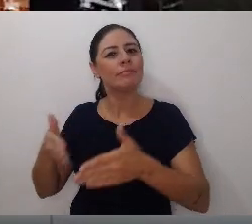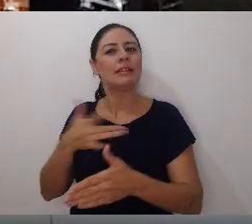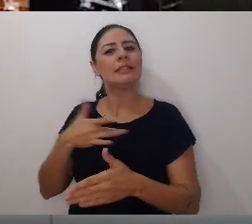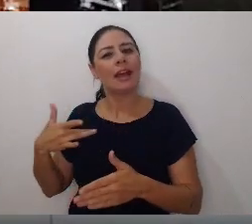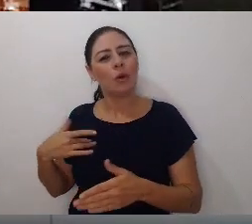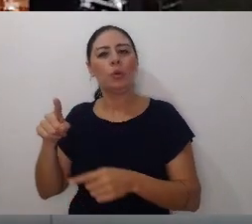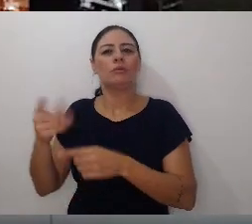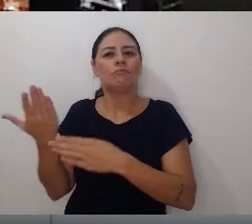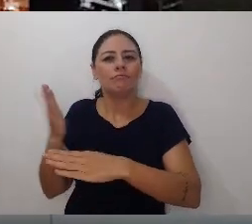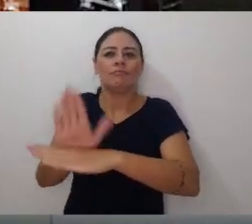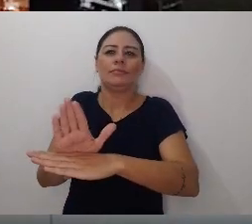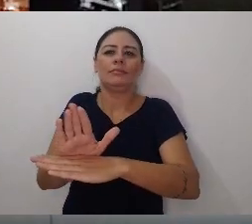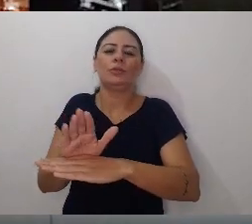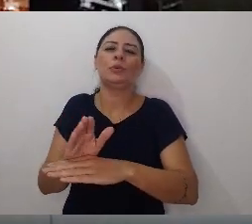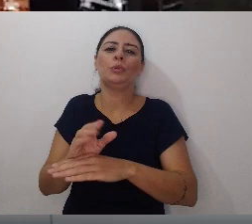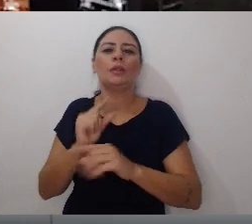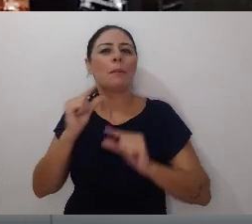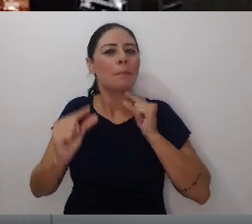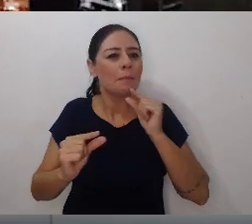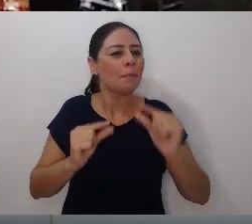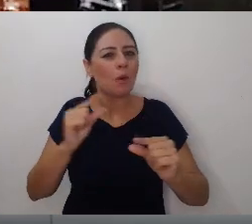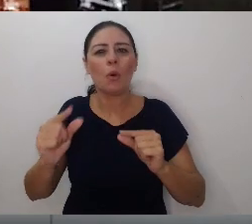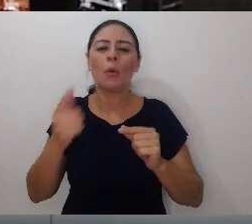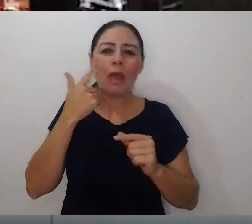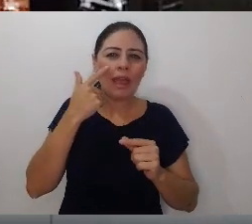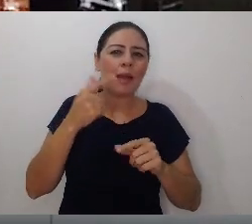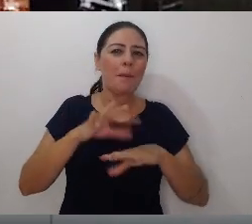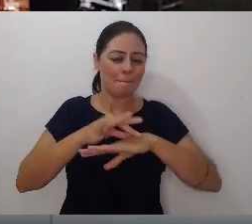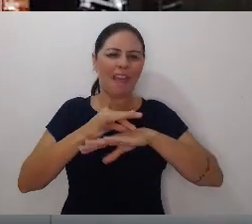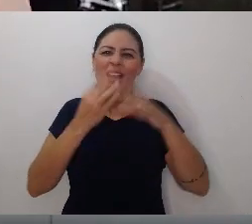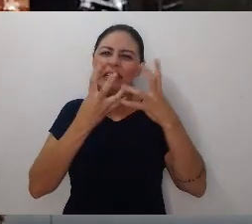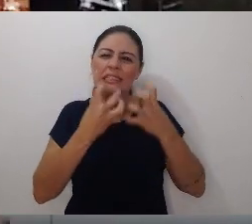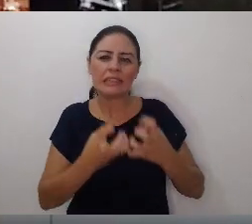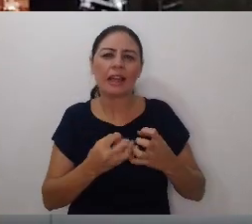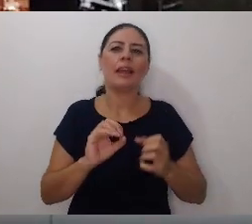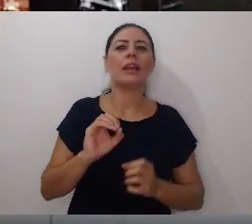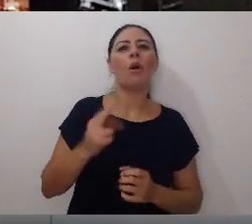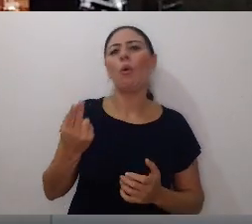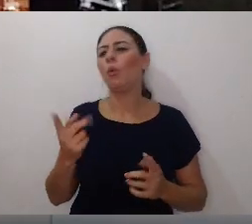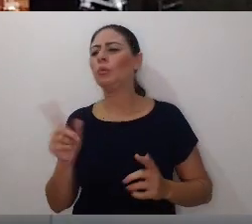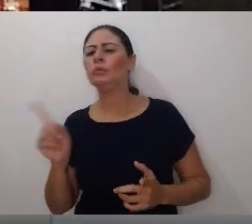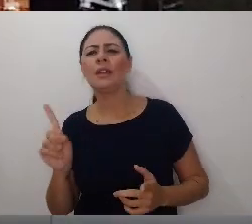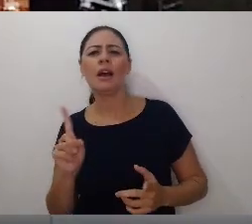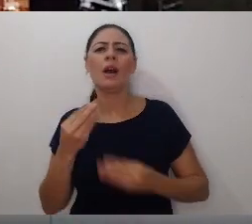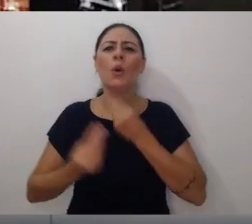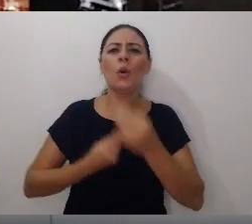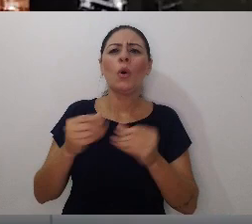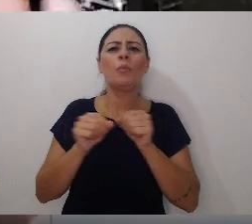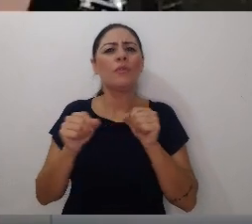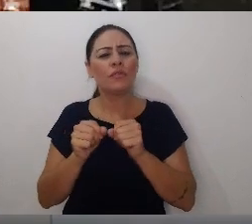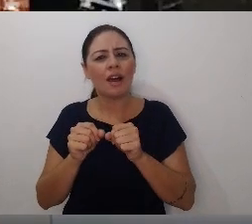um óleozinho, um cremezinho, é alguma coisa que você já está fazendo. Então, você vai subindo e vai vendo o teu filho, é a pele que está